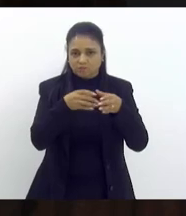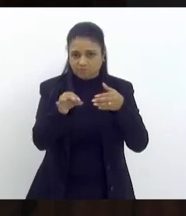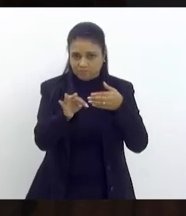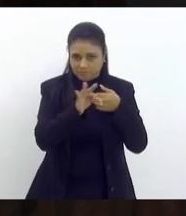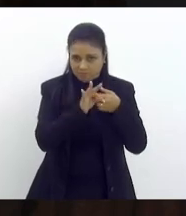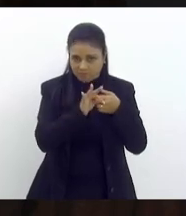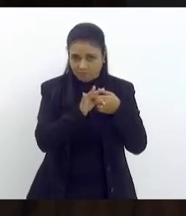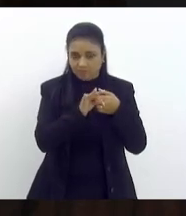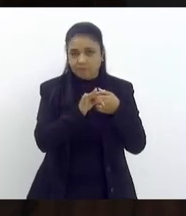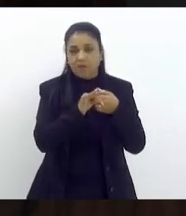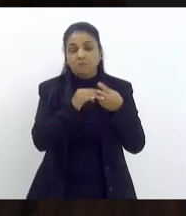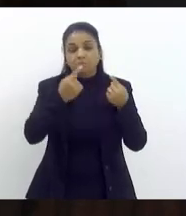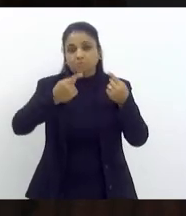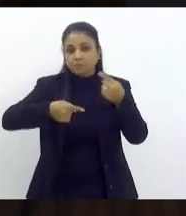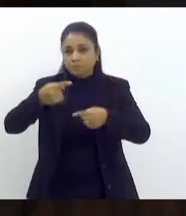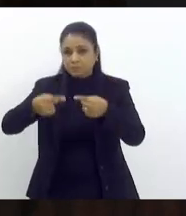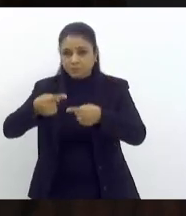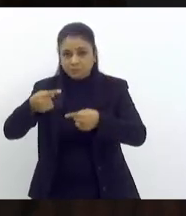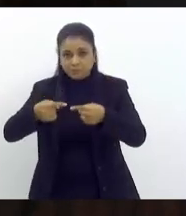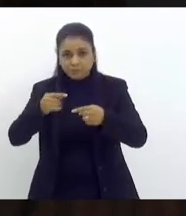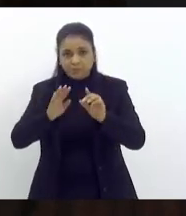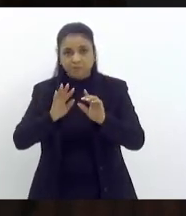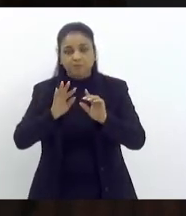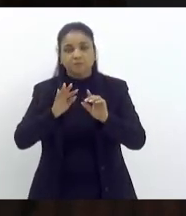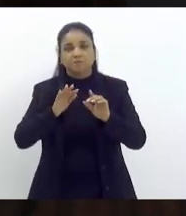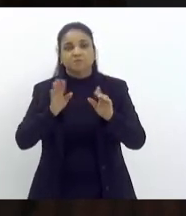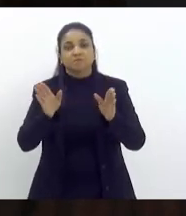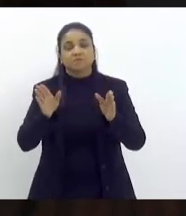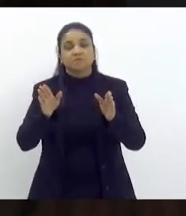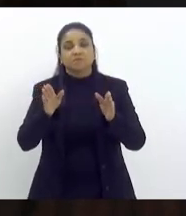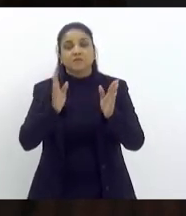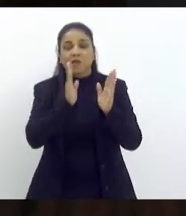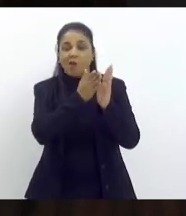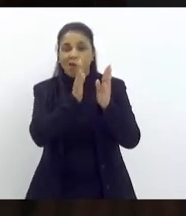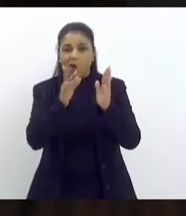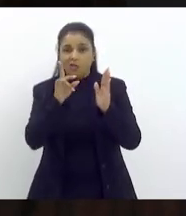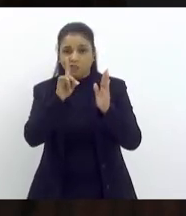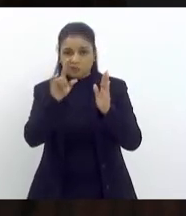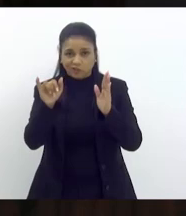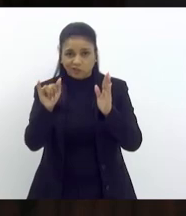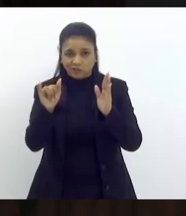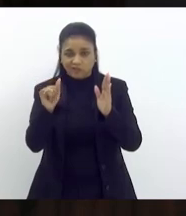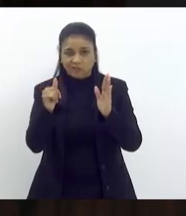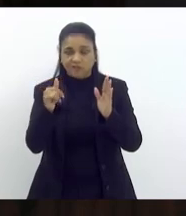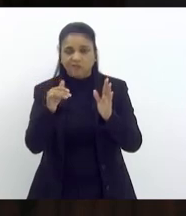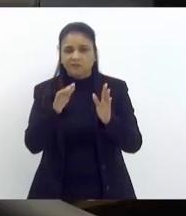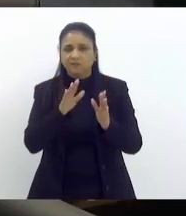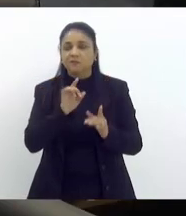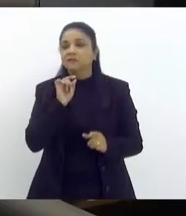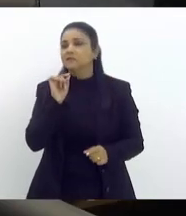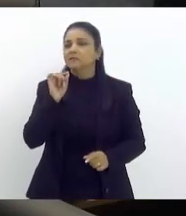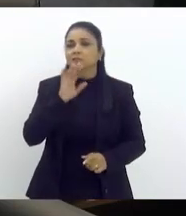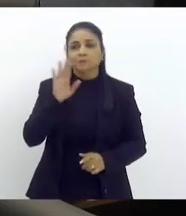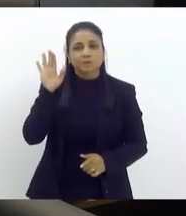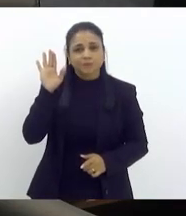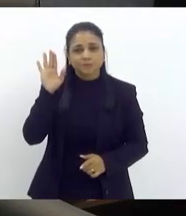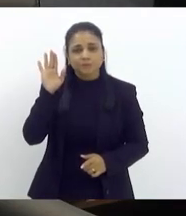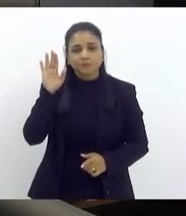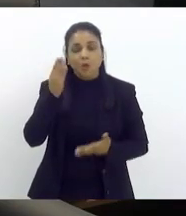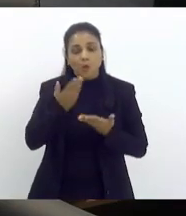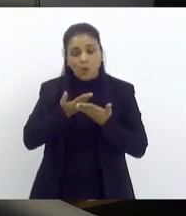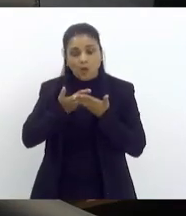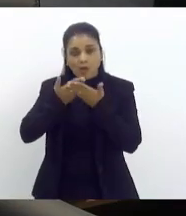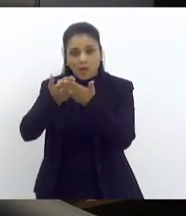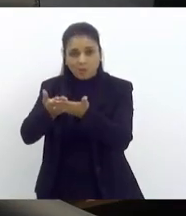nada mais a tratar na hora do dia antes porém é que encaminha